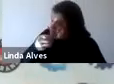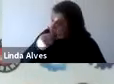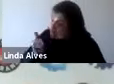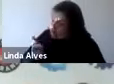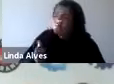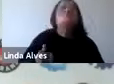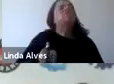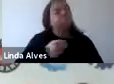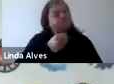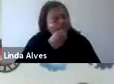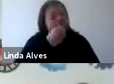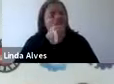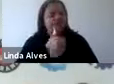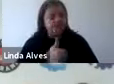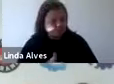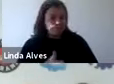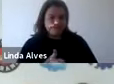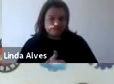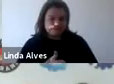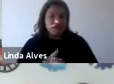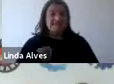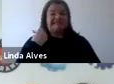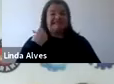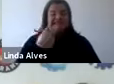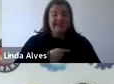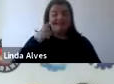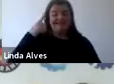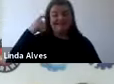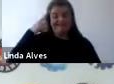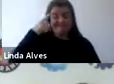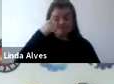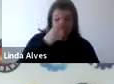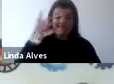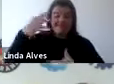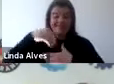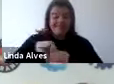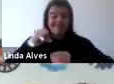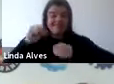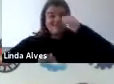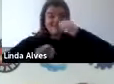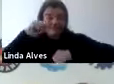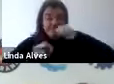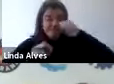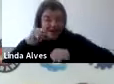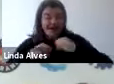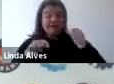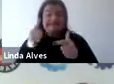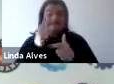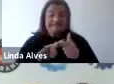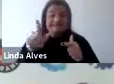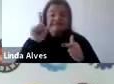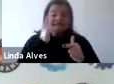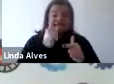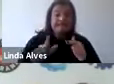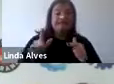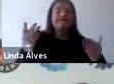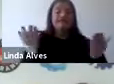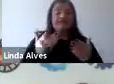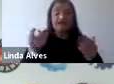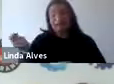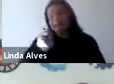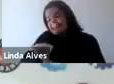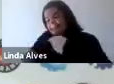aqui, doutor, né? Tirando as nossas dificuldades de chão de fábrica, situações aí, estamos negociando com a